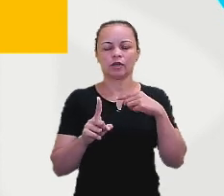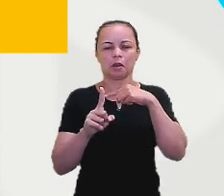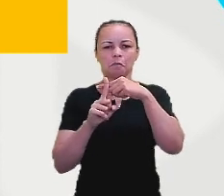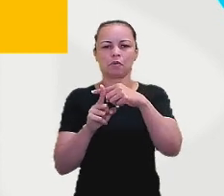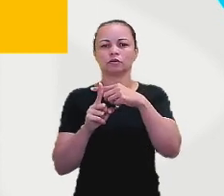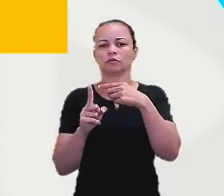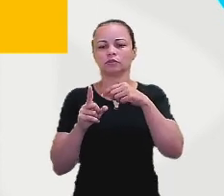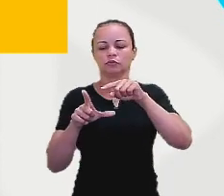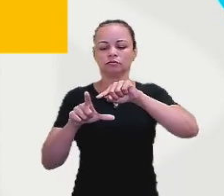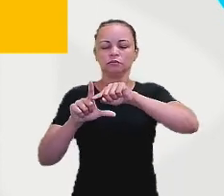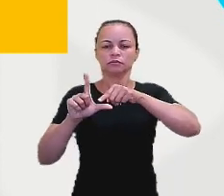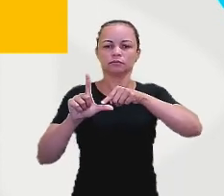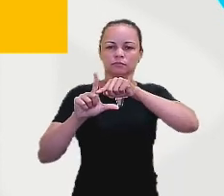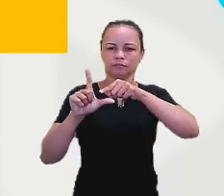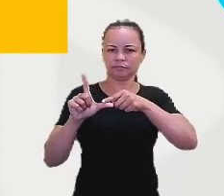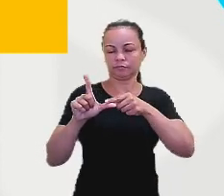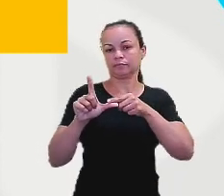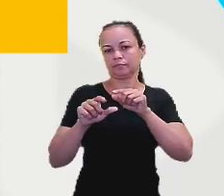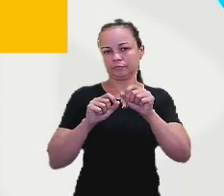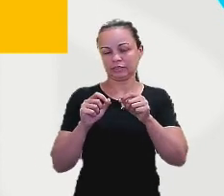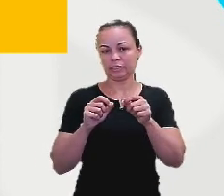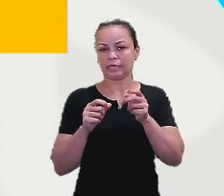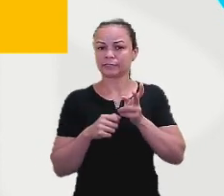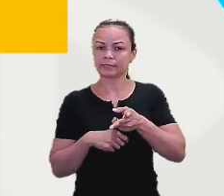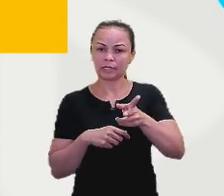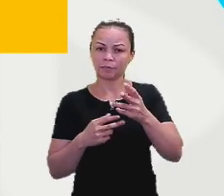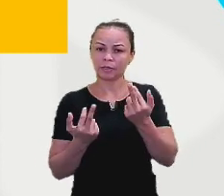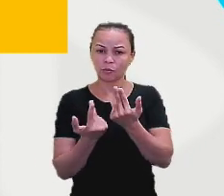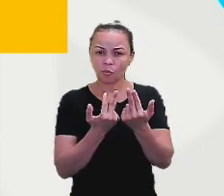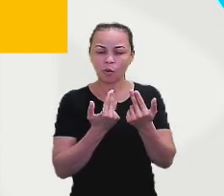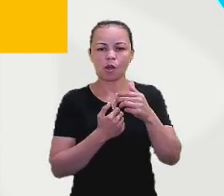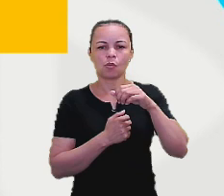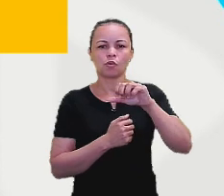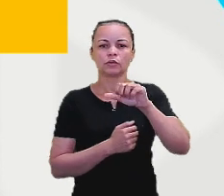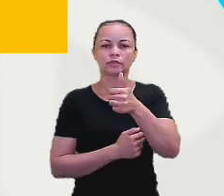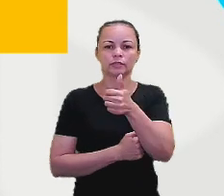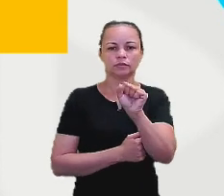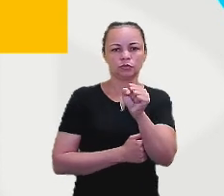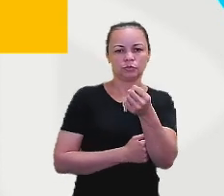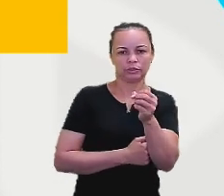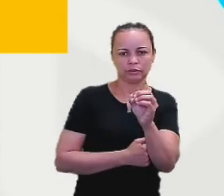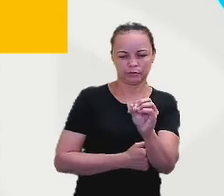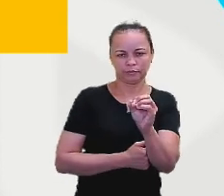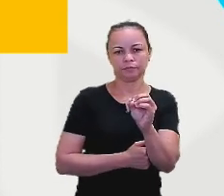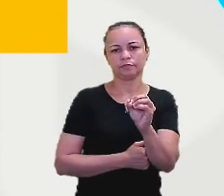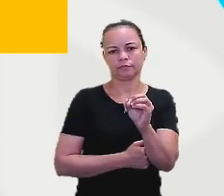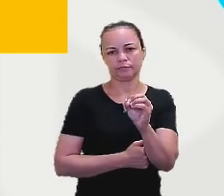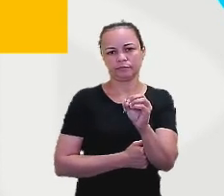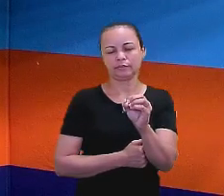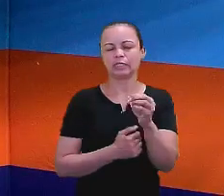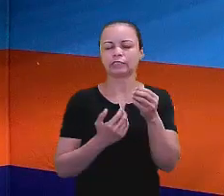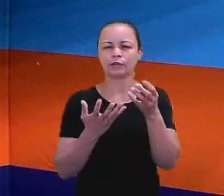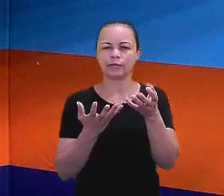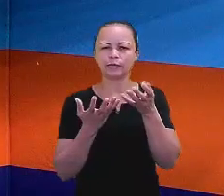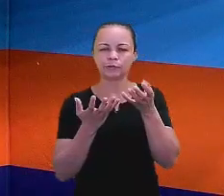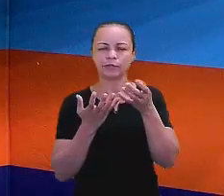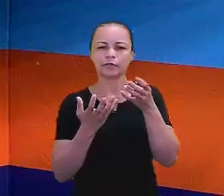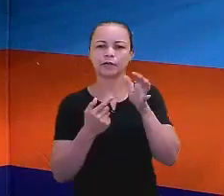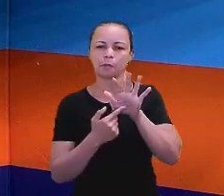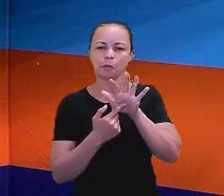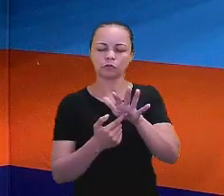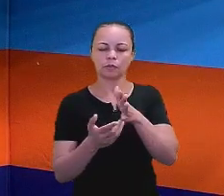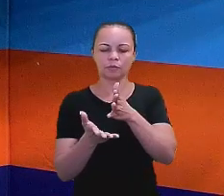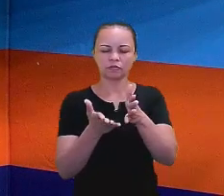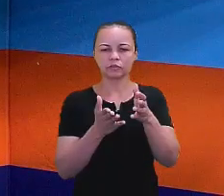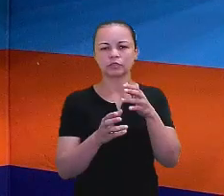ângulos internos, que é sempre igual a 180 graus, tá? Então, essa foi a que eu queria trazer como